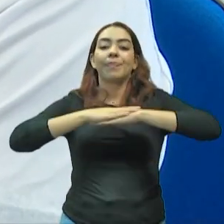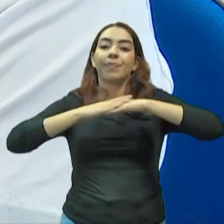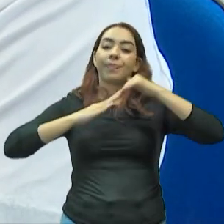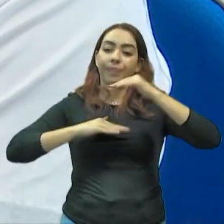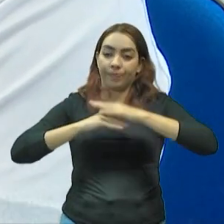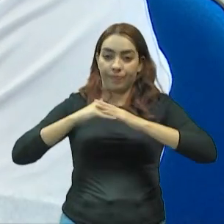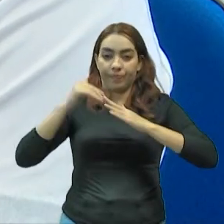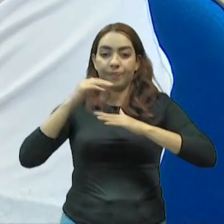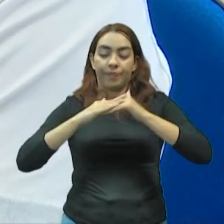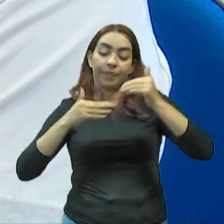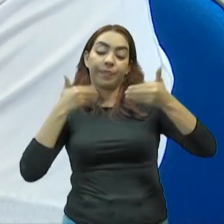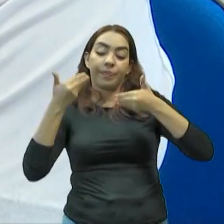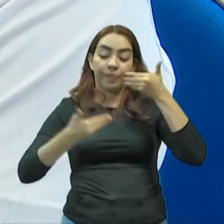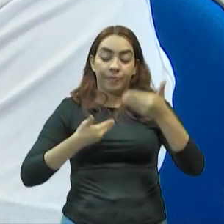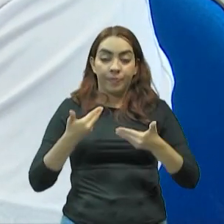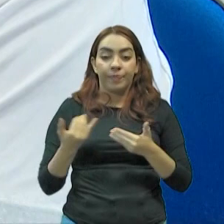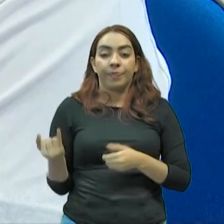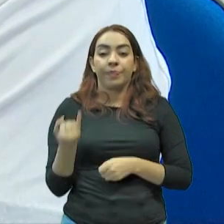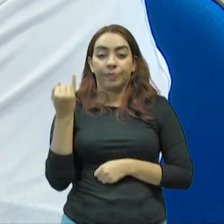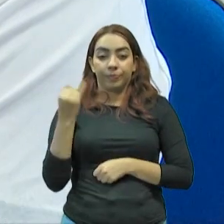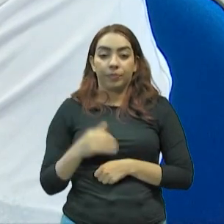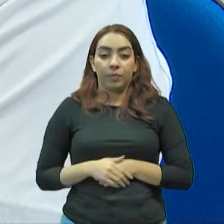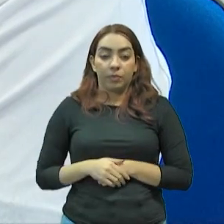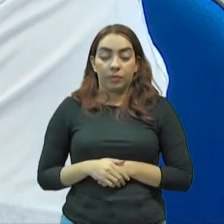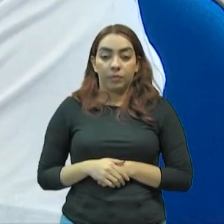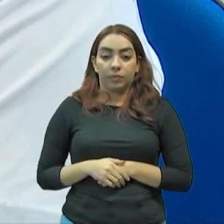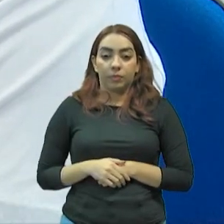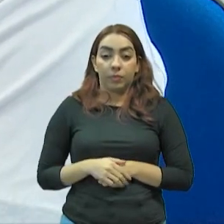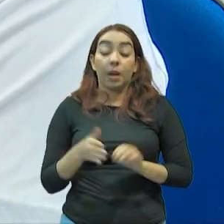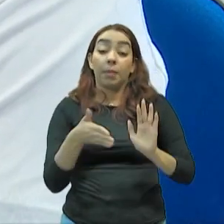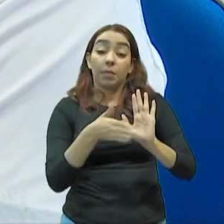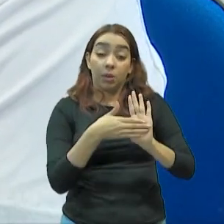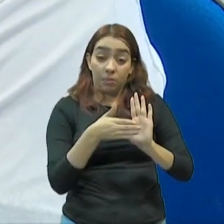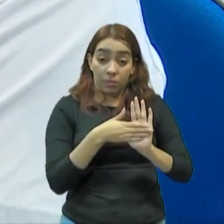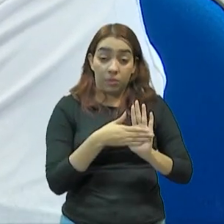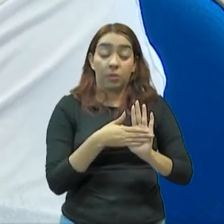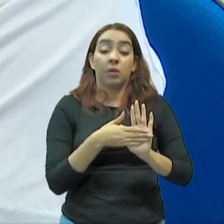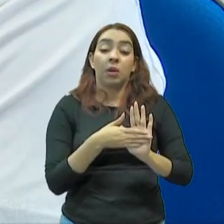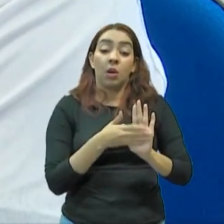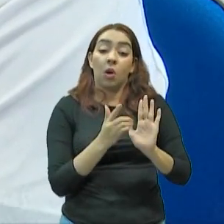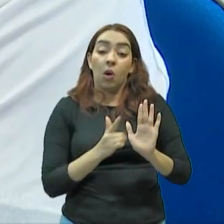um acompanhamento além dos grupos né que a gente desenvolve com eles